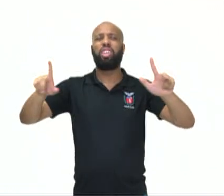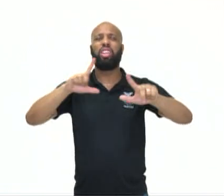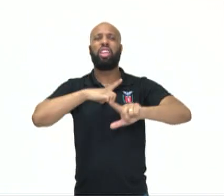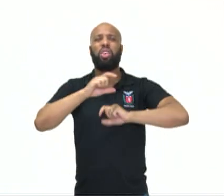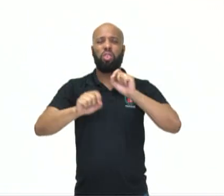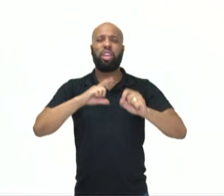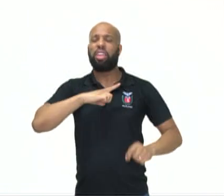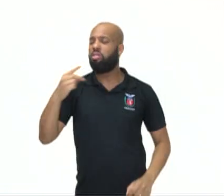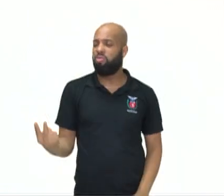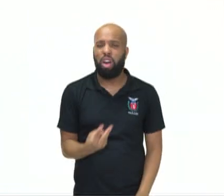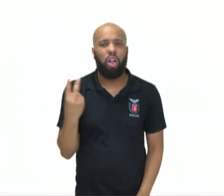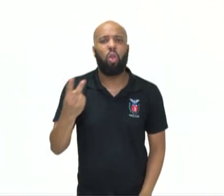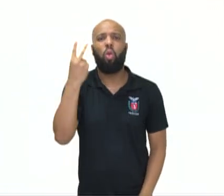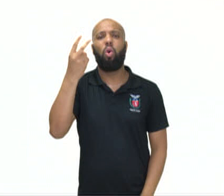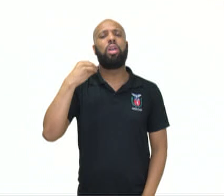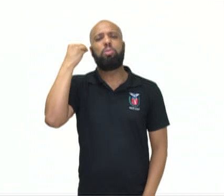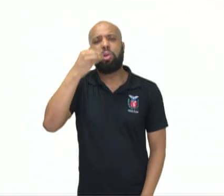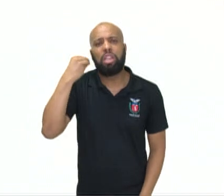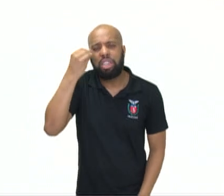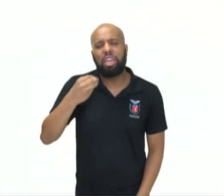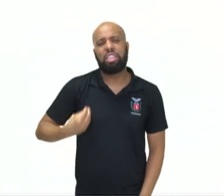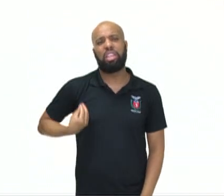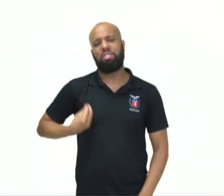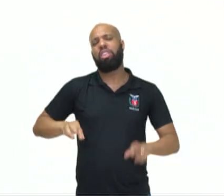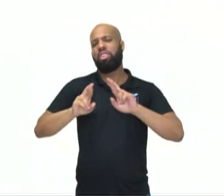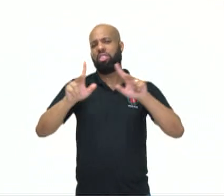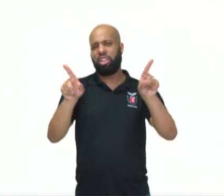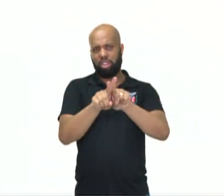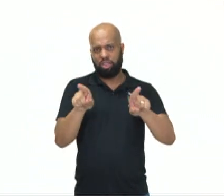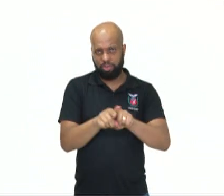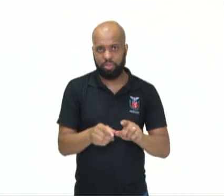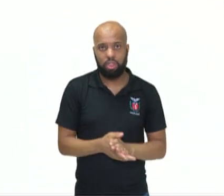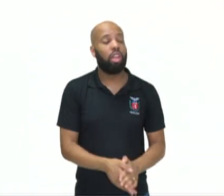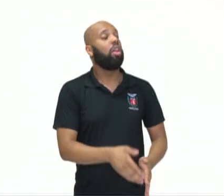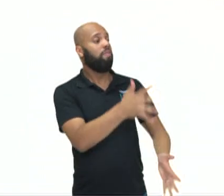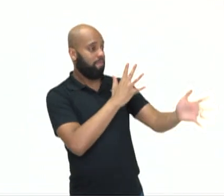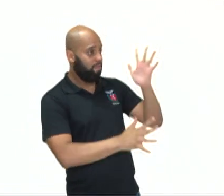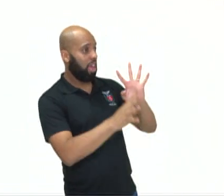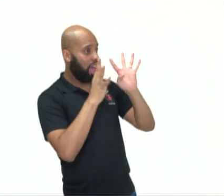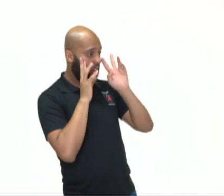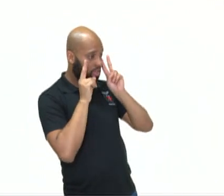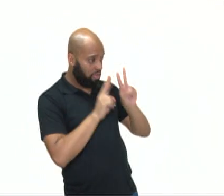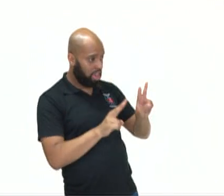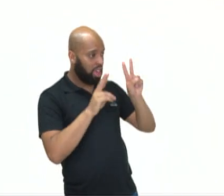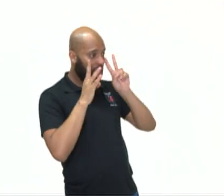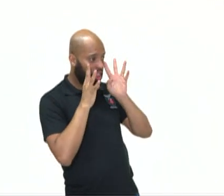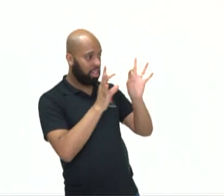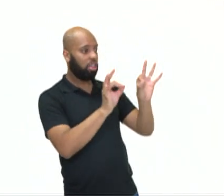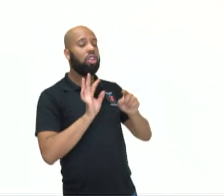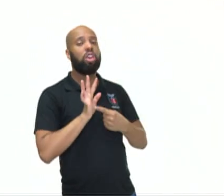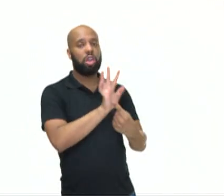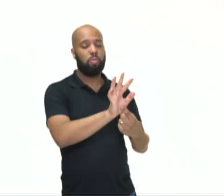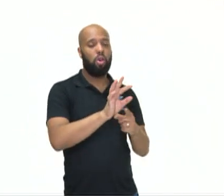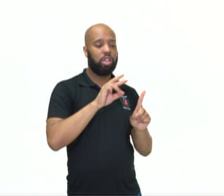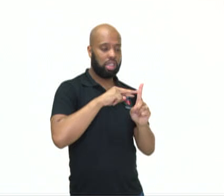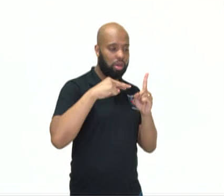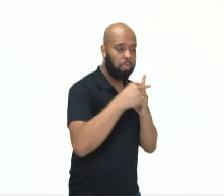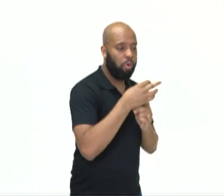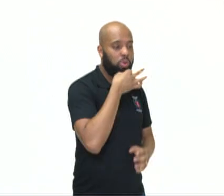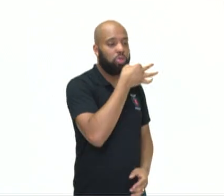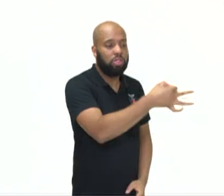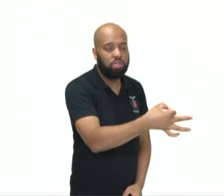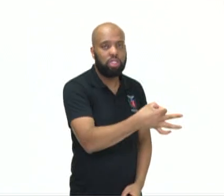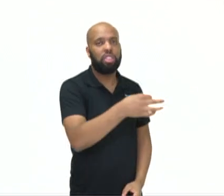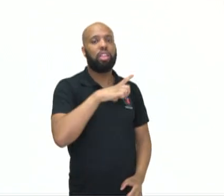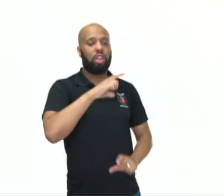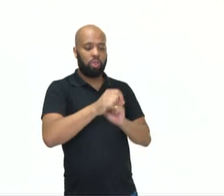possuem valores, experiências diferentes. Ouça com atenção e apresente o seu ponto de vista com